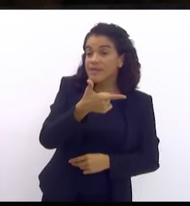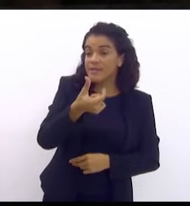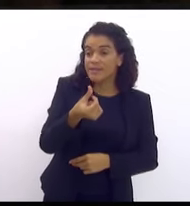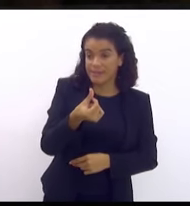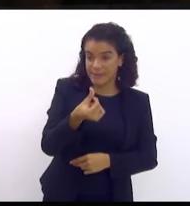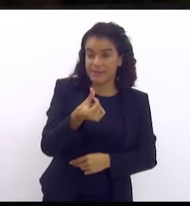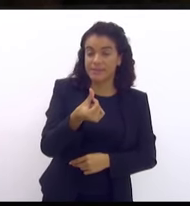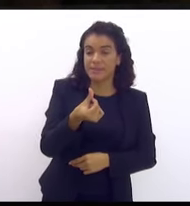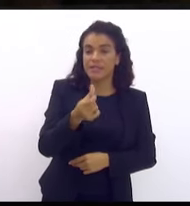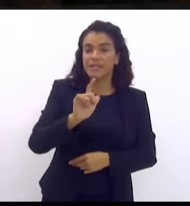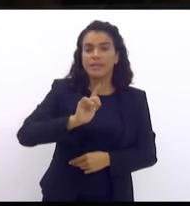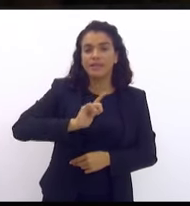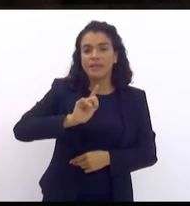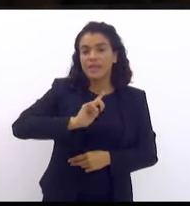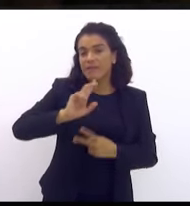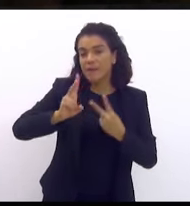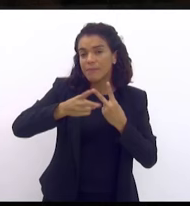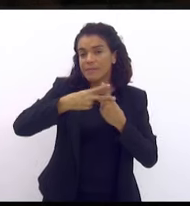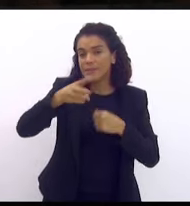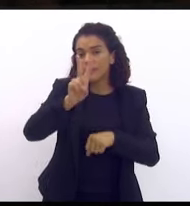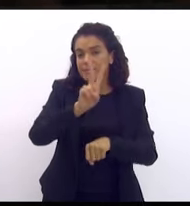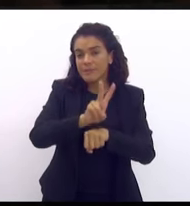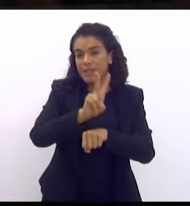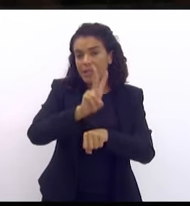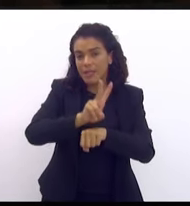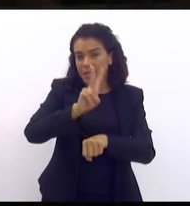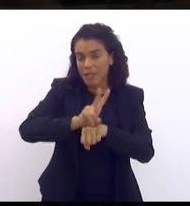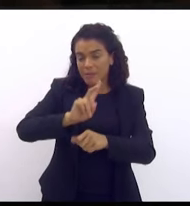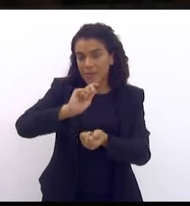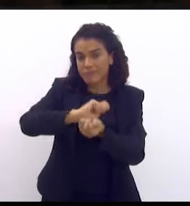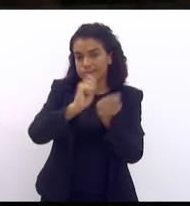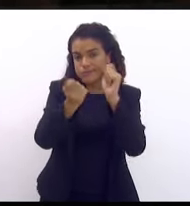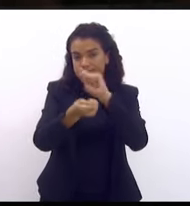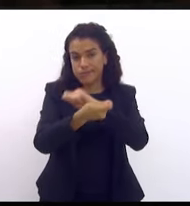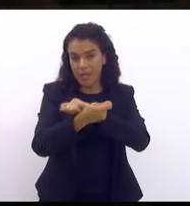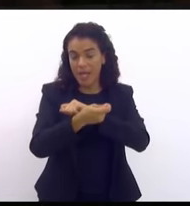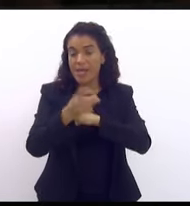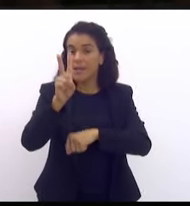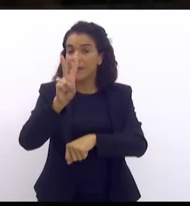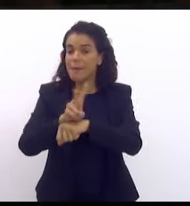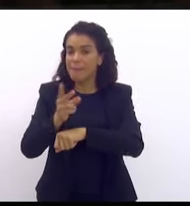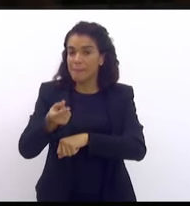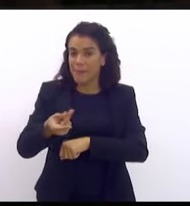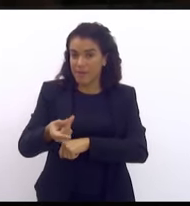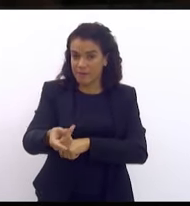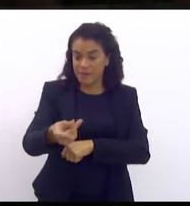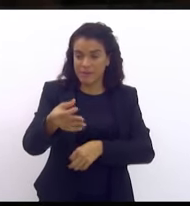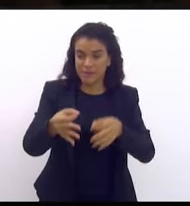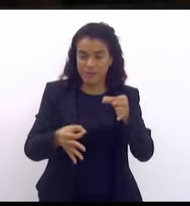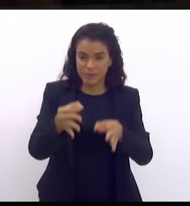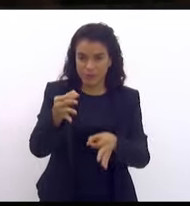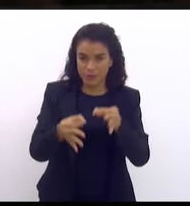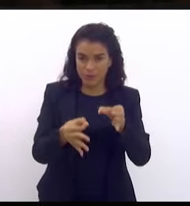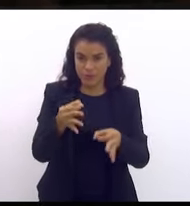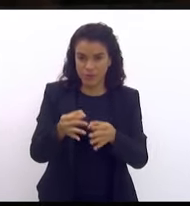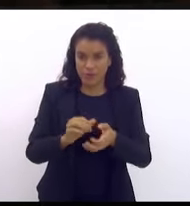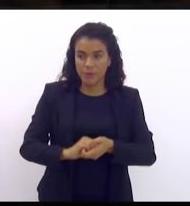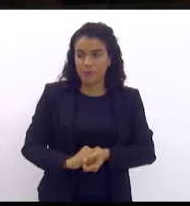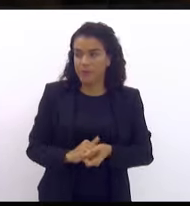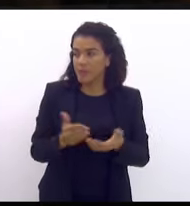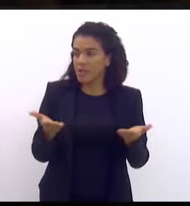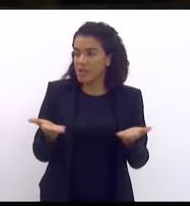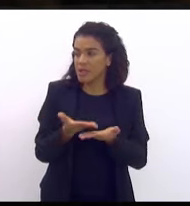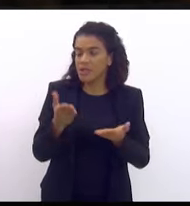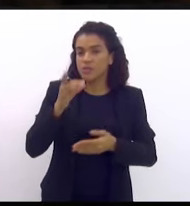26, teve a prisão temporária convertida em preventiva pela justiça. Neste